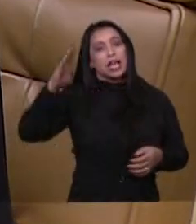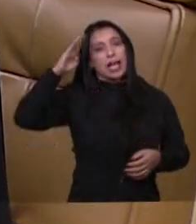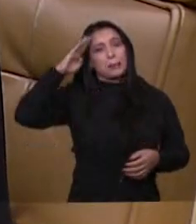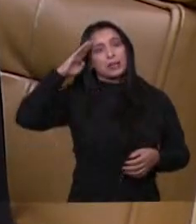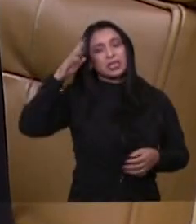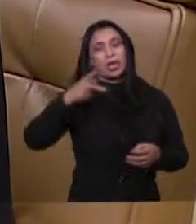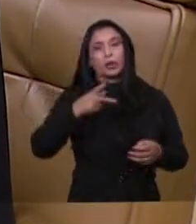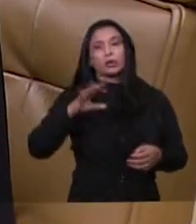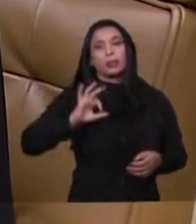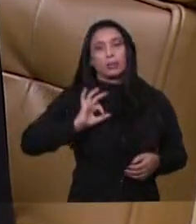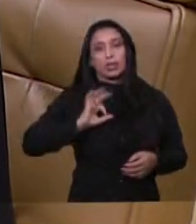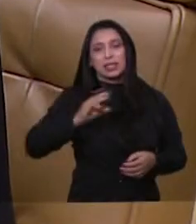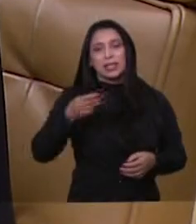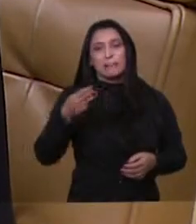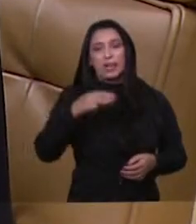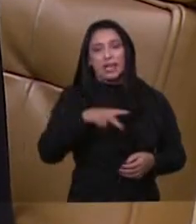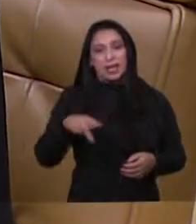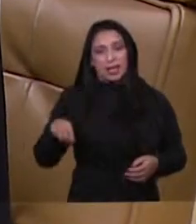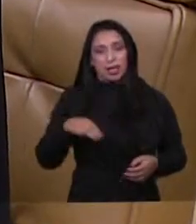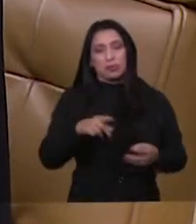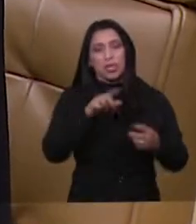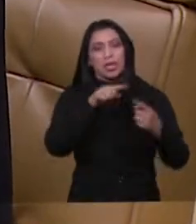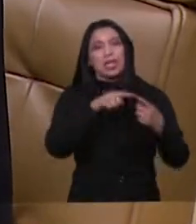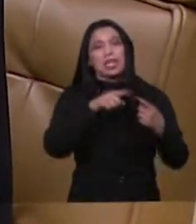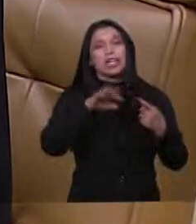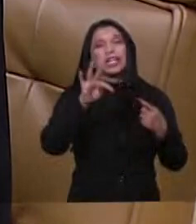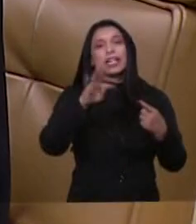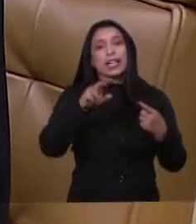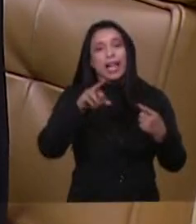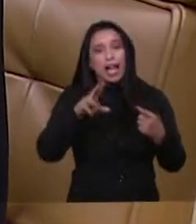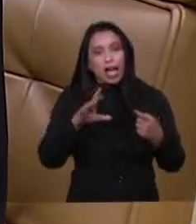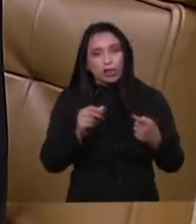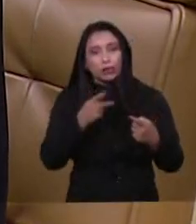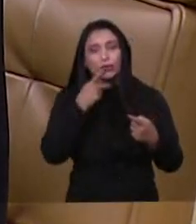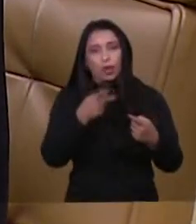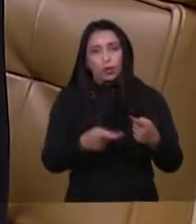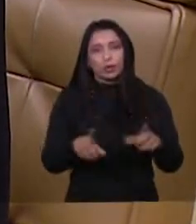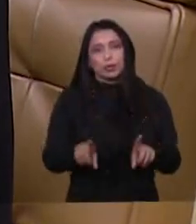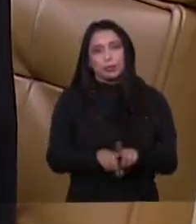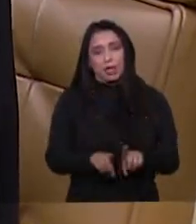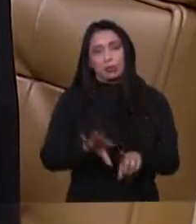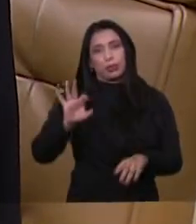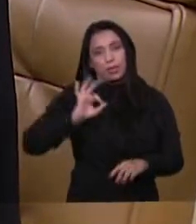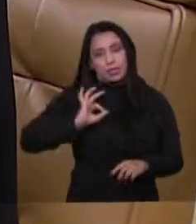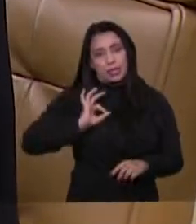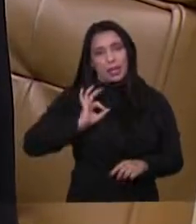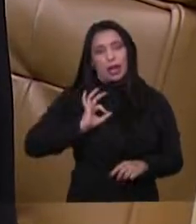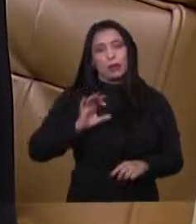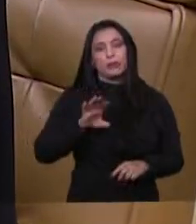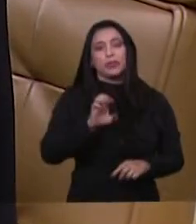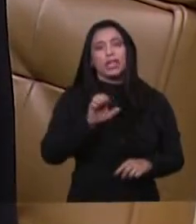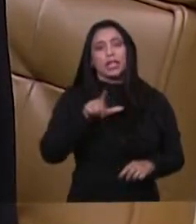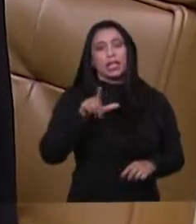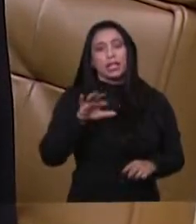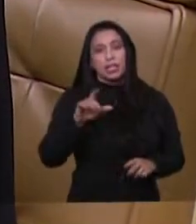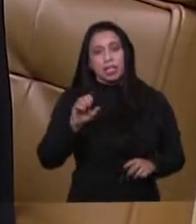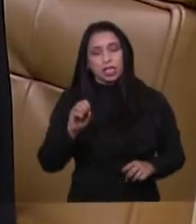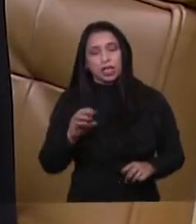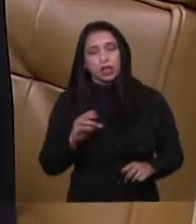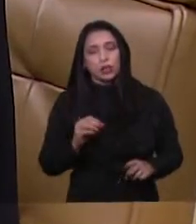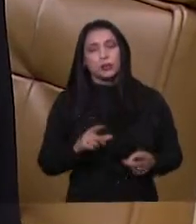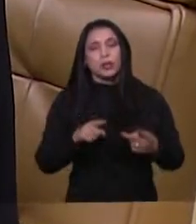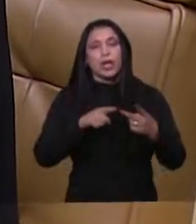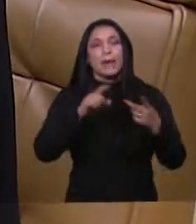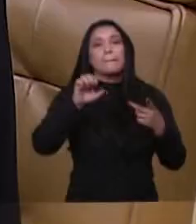PMDF, Ricardo Ziegler Paz na Lemes, tenente da PMDF, Elídio Alves Viana, Brício Micales